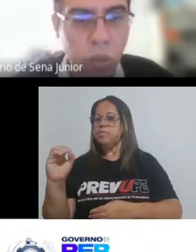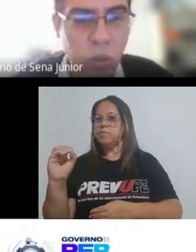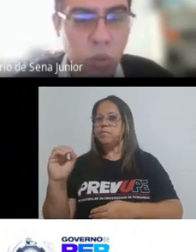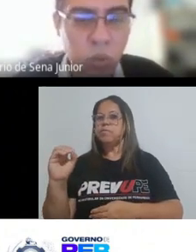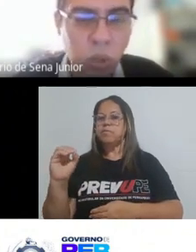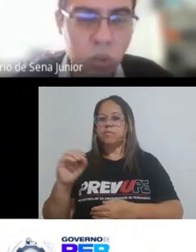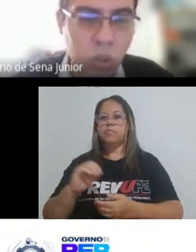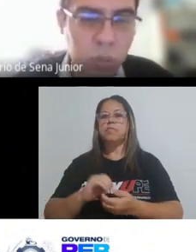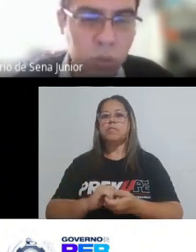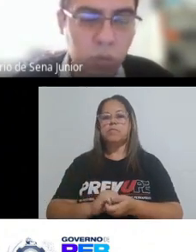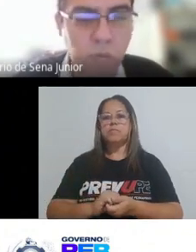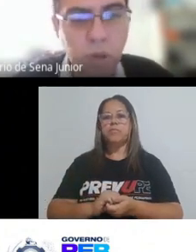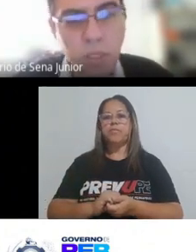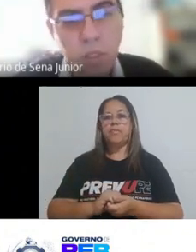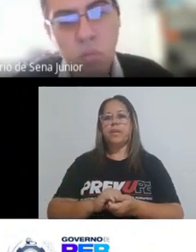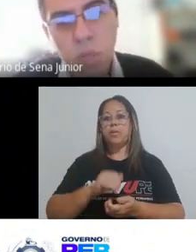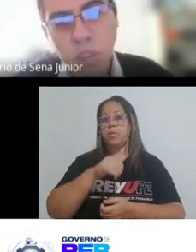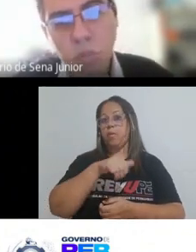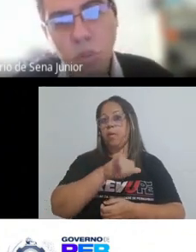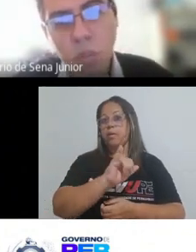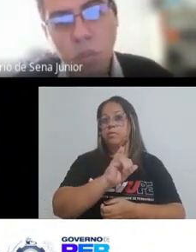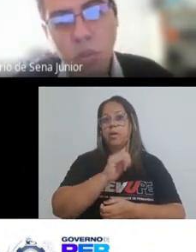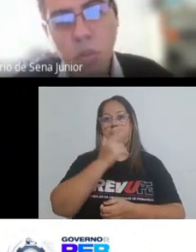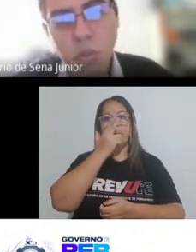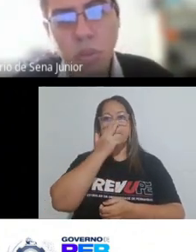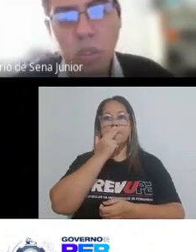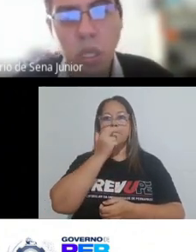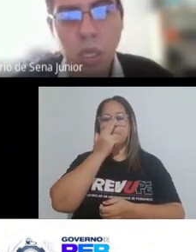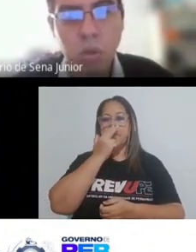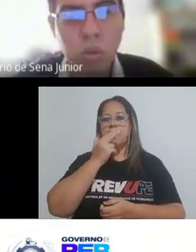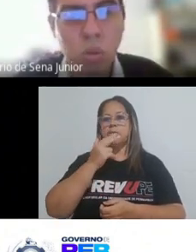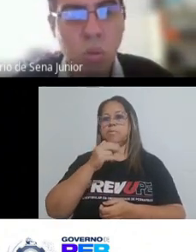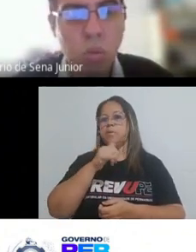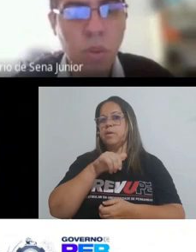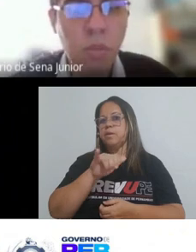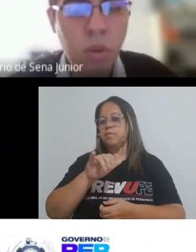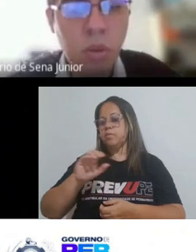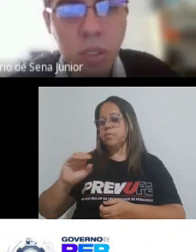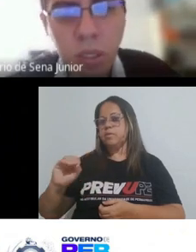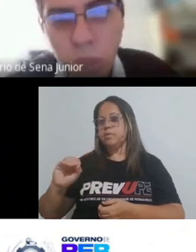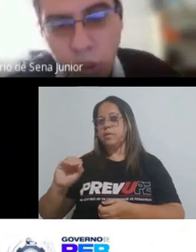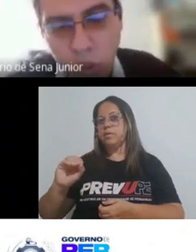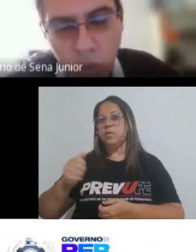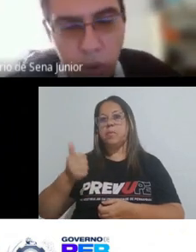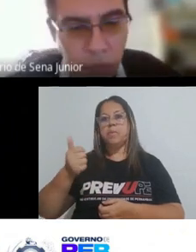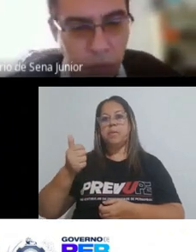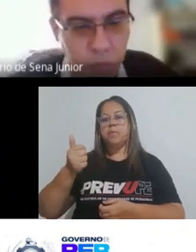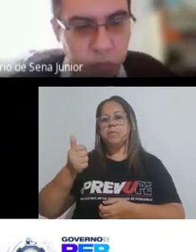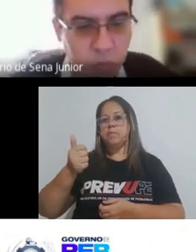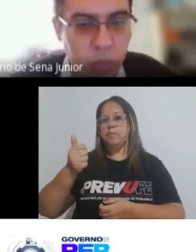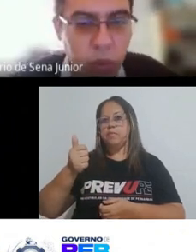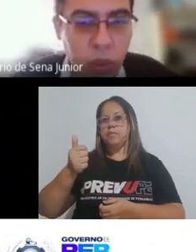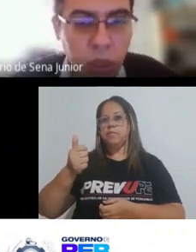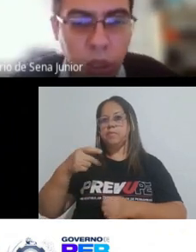o nosso Y vai ser o mesmo Y0 do primeiro lançamento, inclusive.